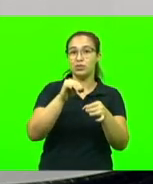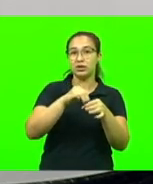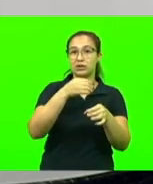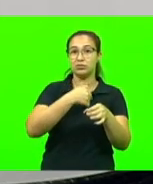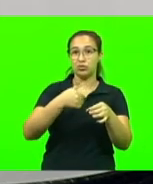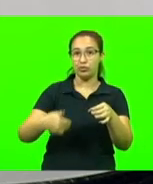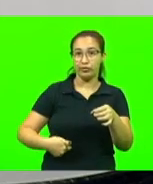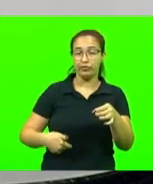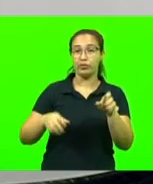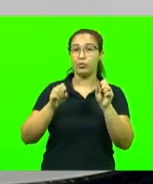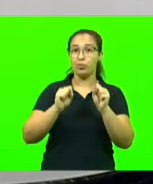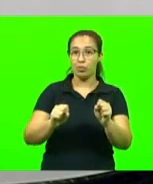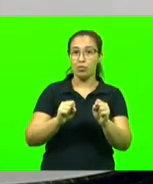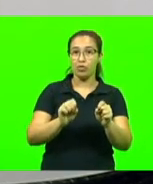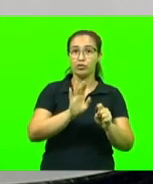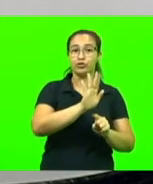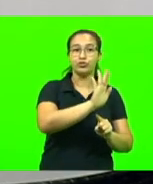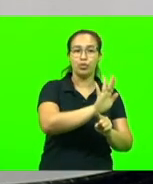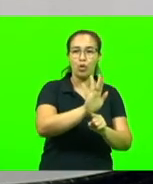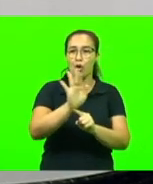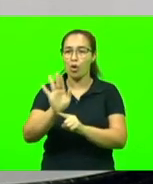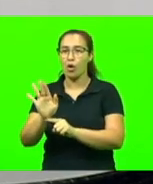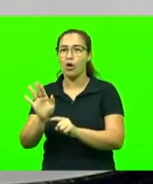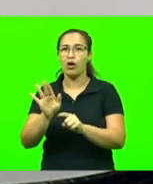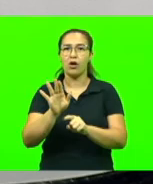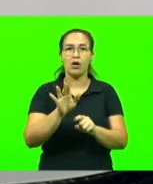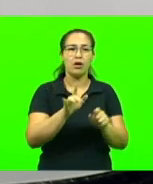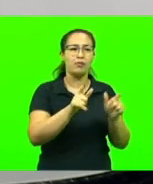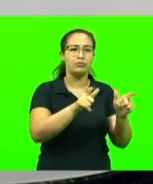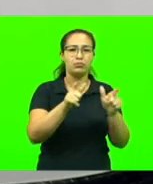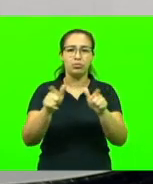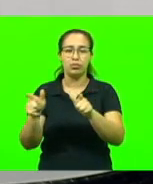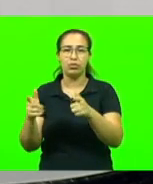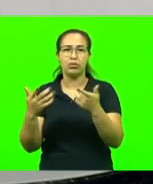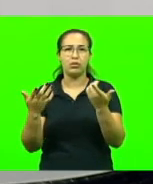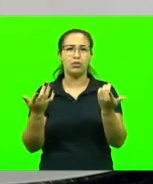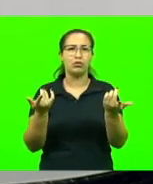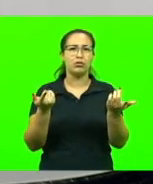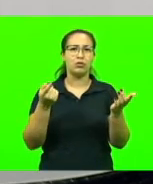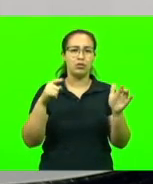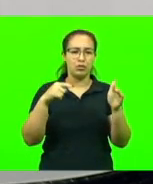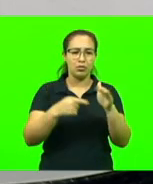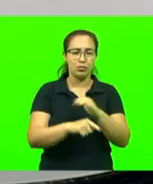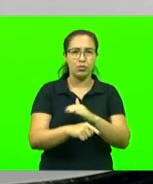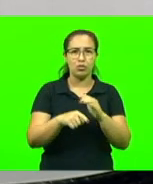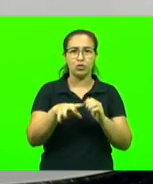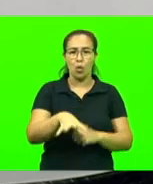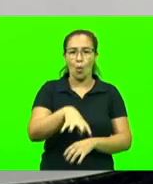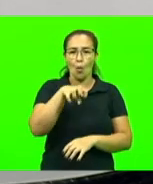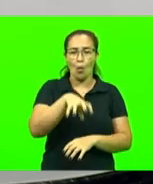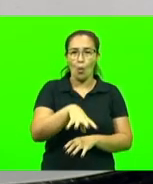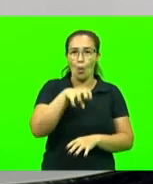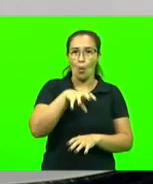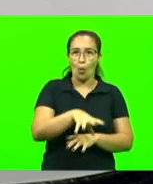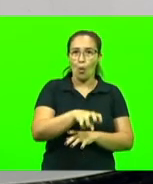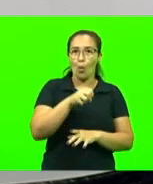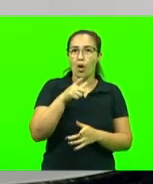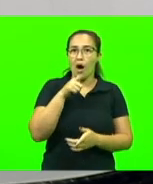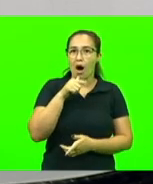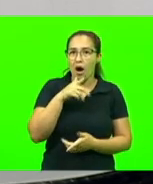possam investir em poços artesianos e na captação de água efetiva,